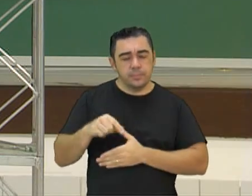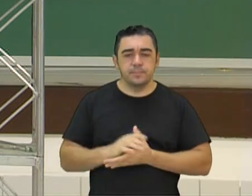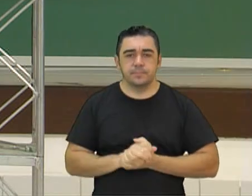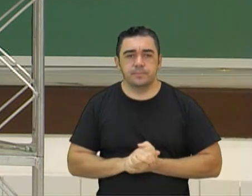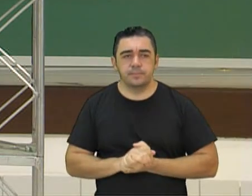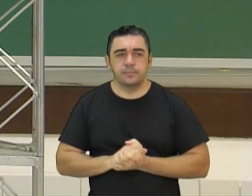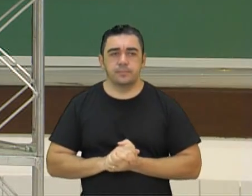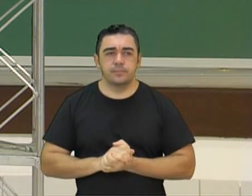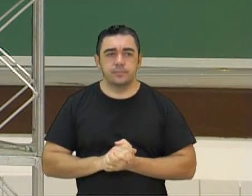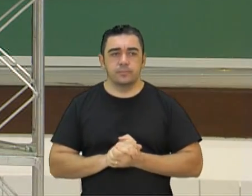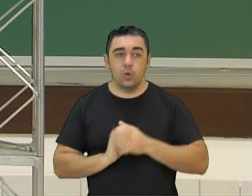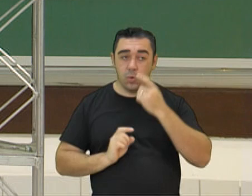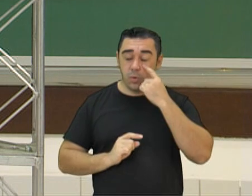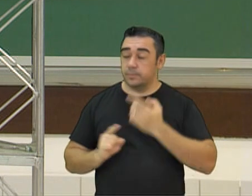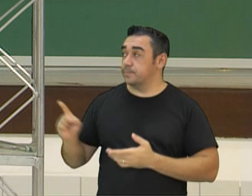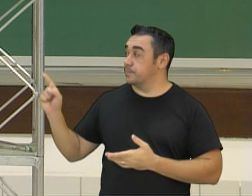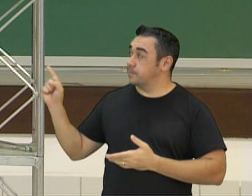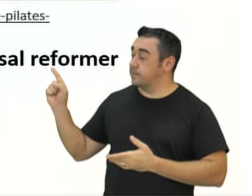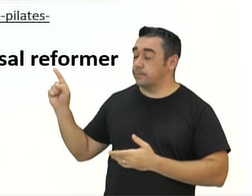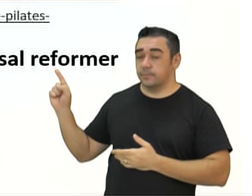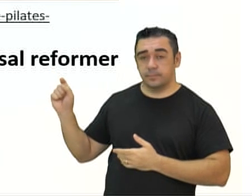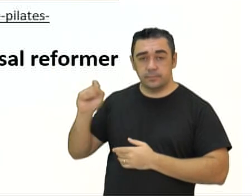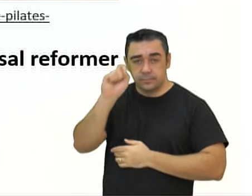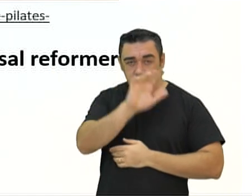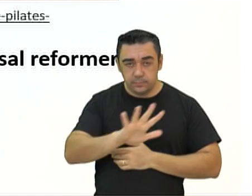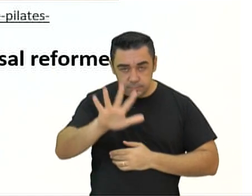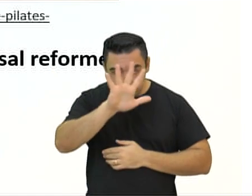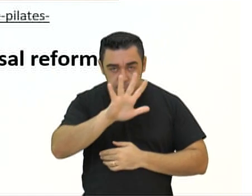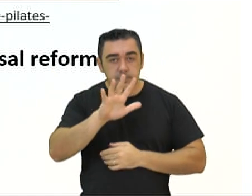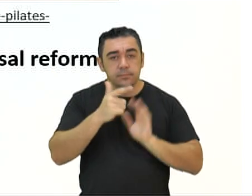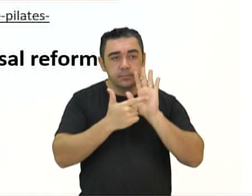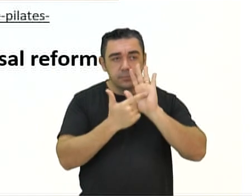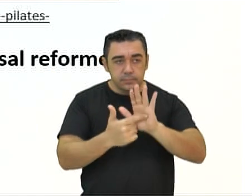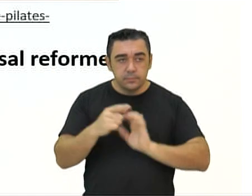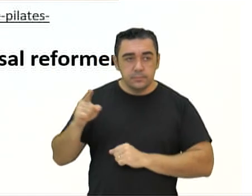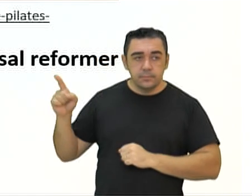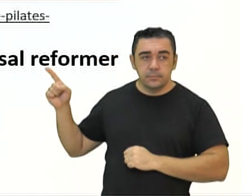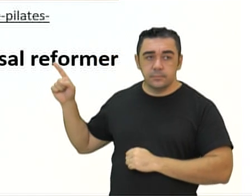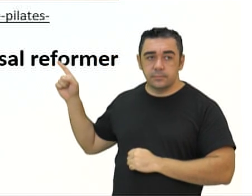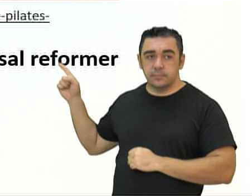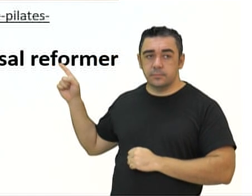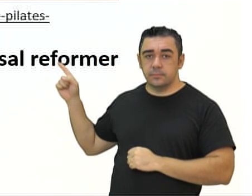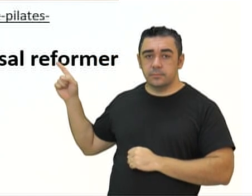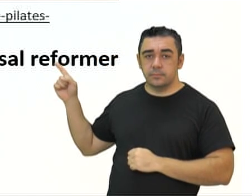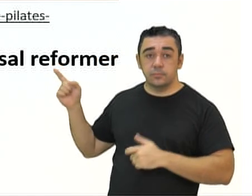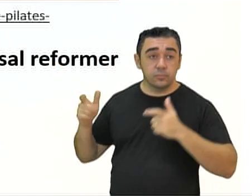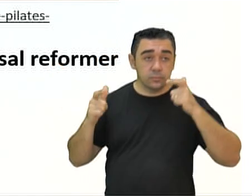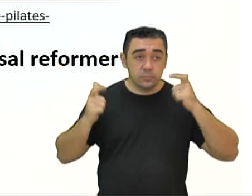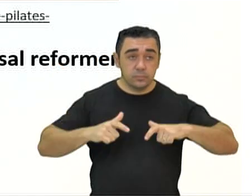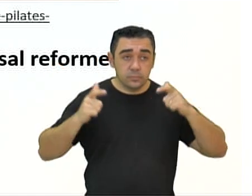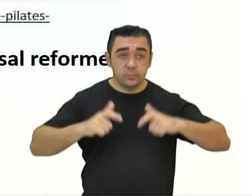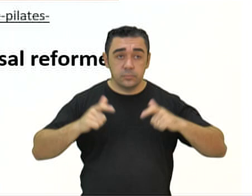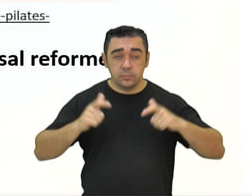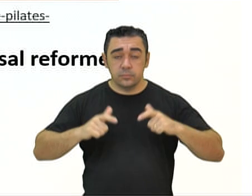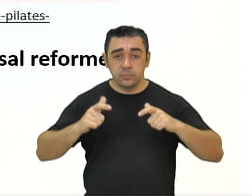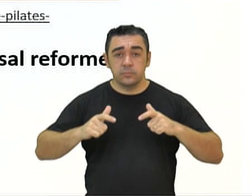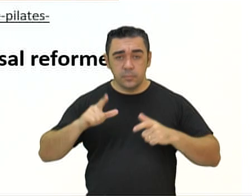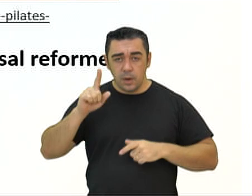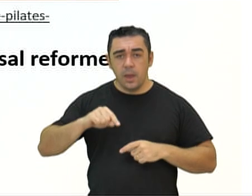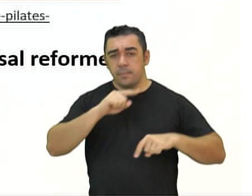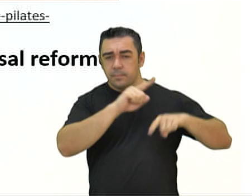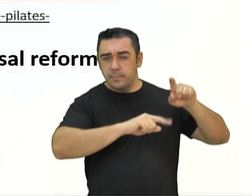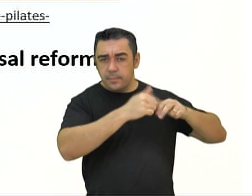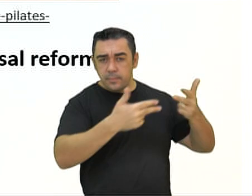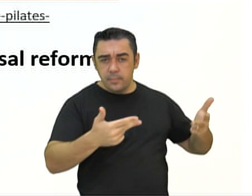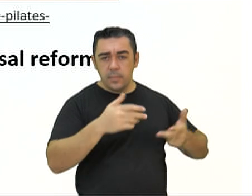certo? Bom, aqui eu trouxe aqui o ambiente de um Pilates de aparelho,